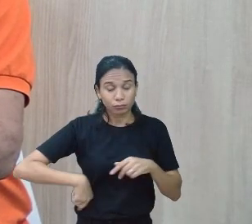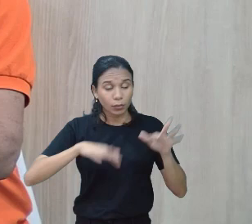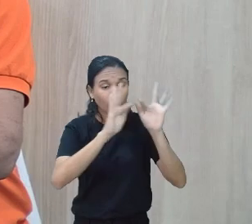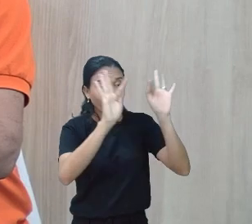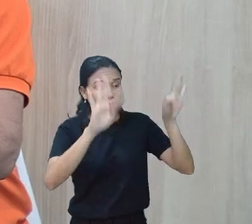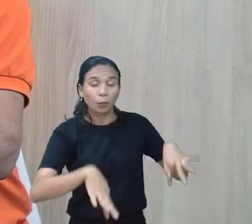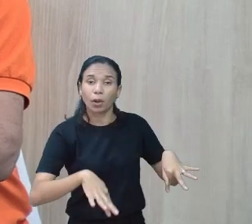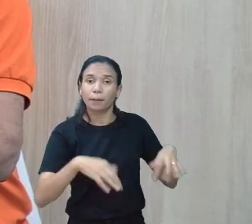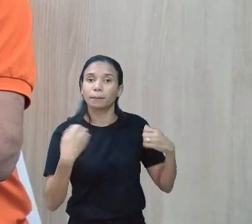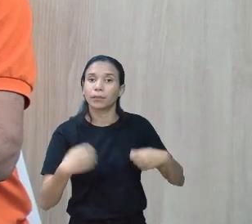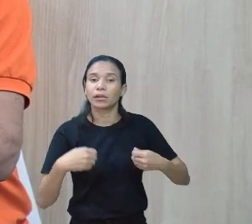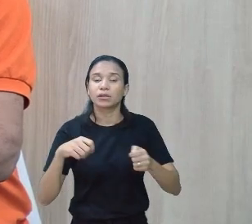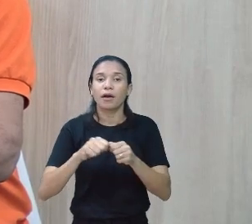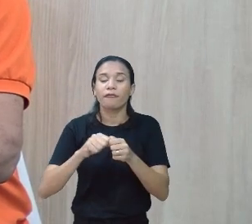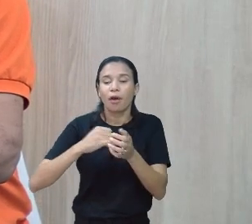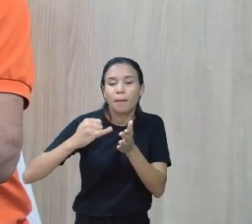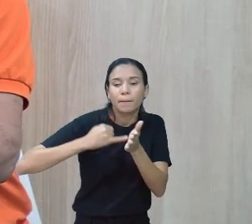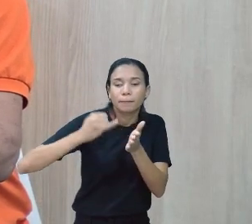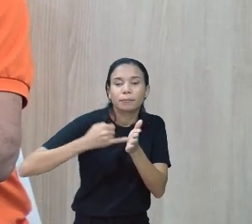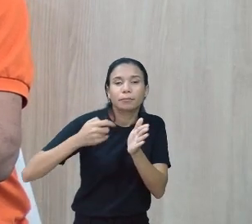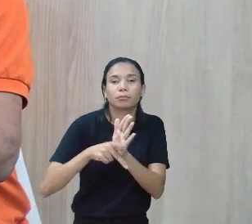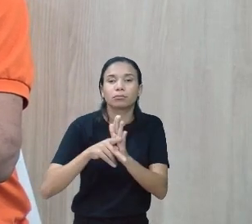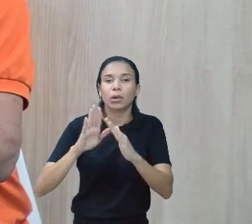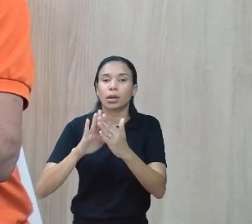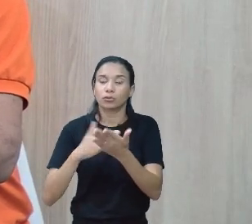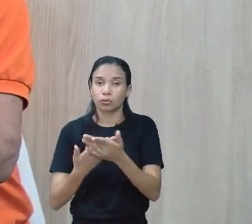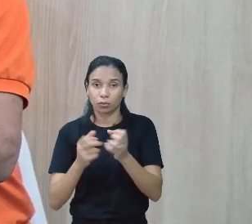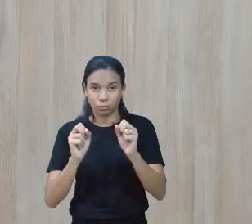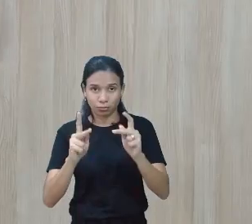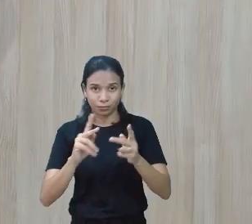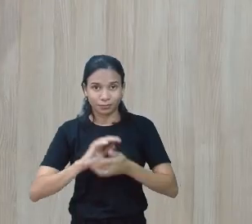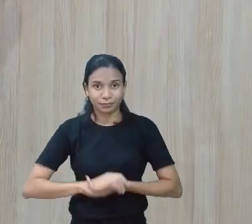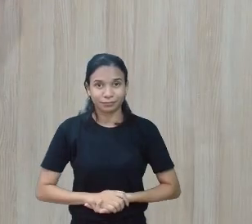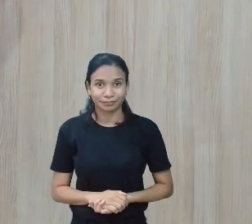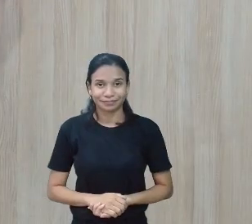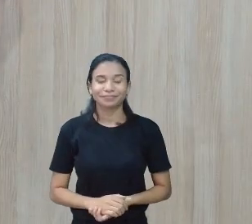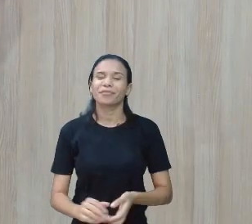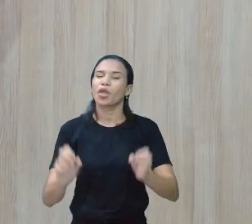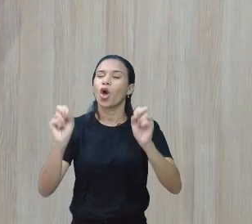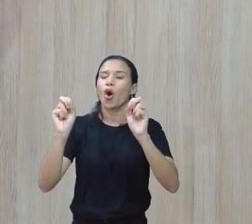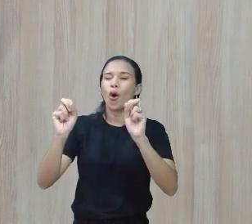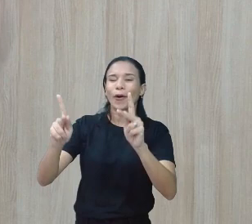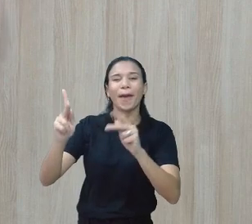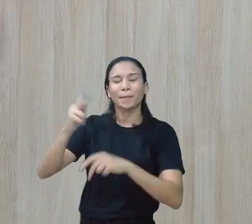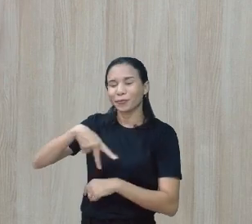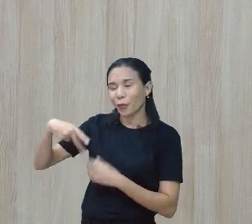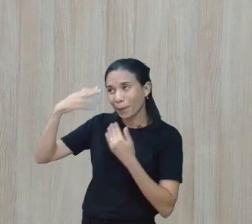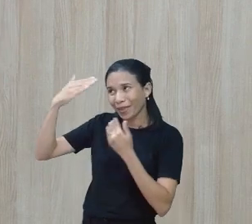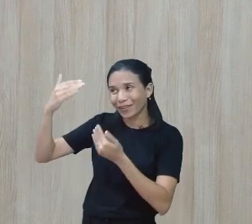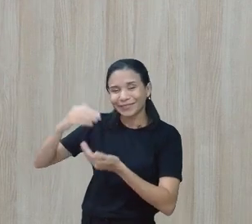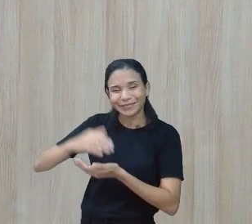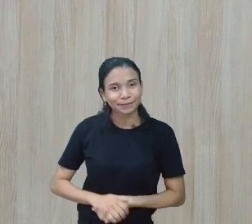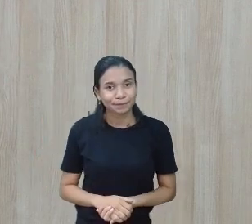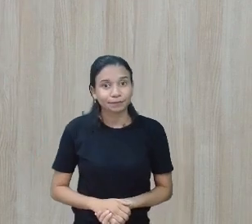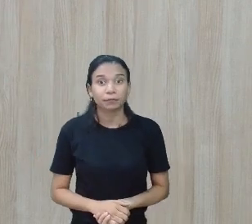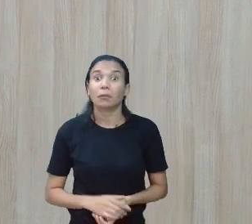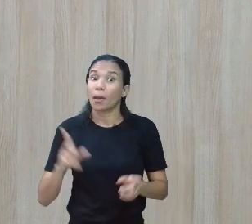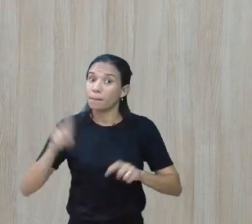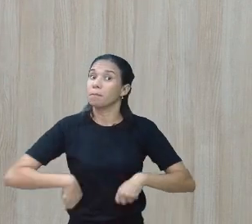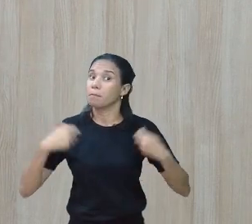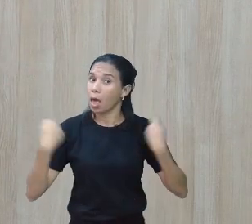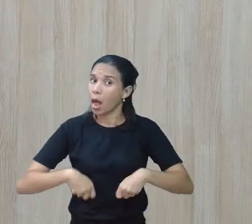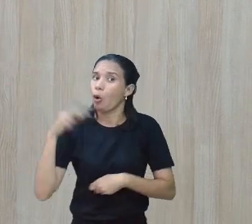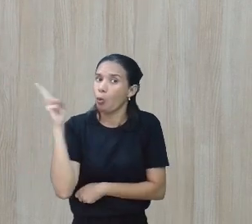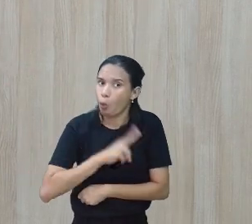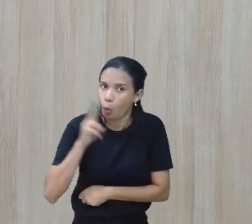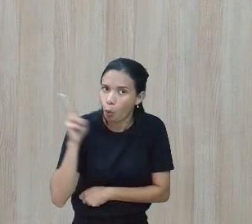ali que deve ser preenchido pela secretaria da escola. É isso, professor. Ok, Severino Arruda. Gente, corre. Não